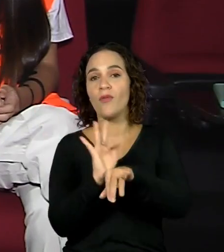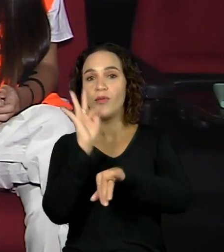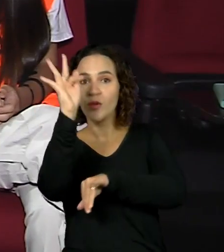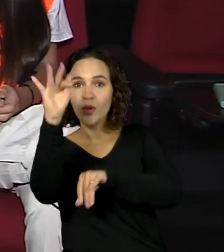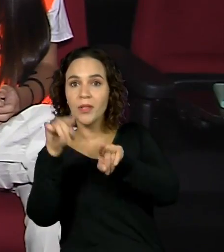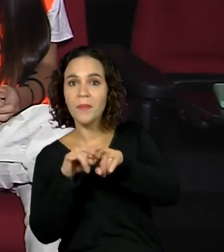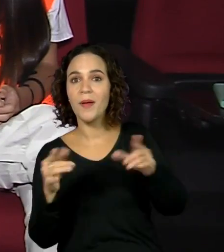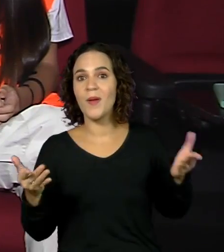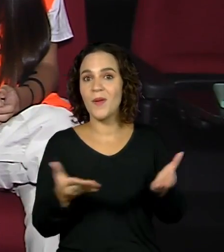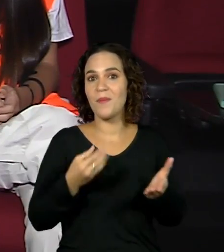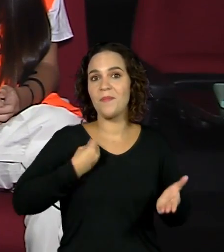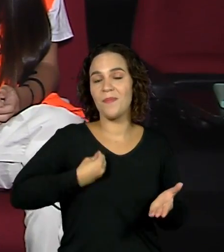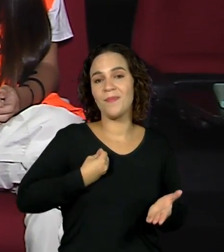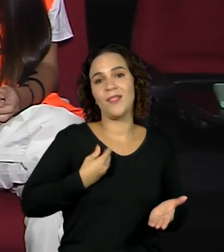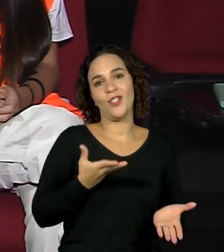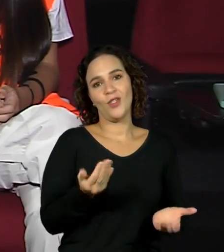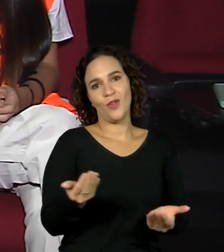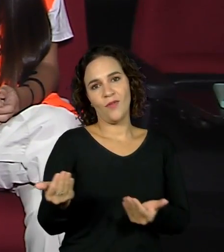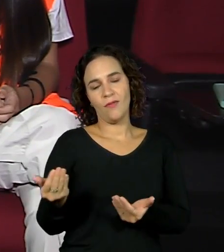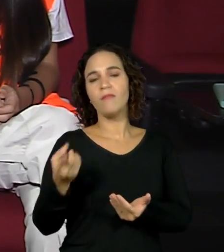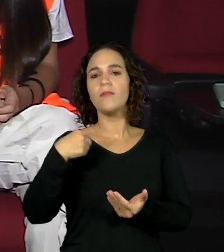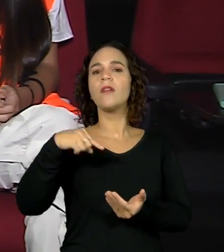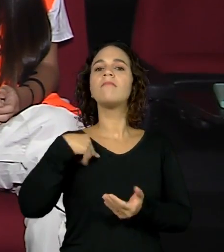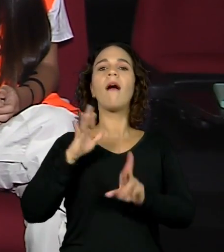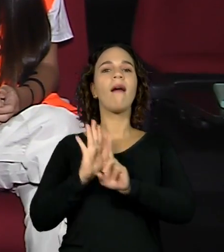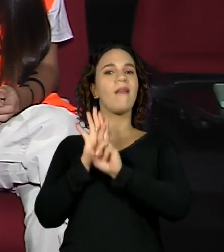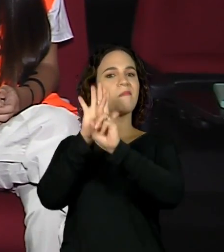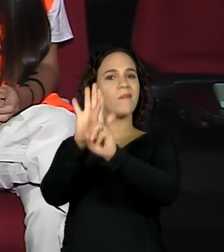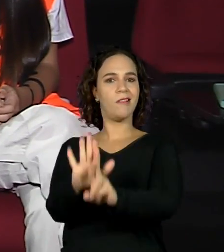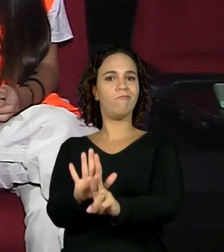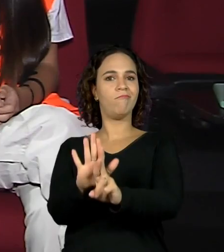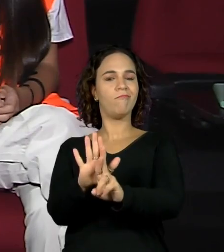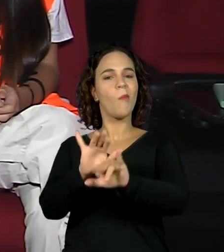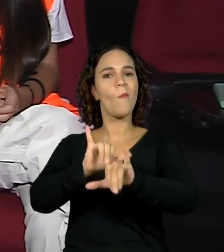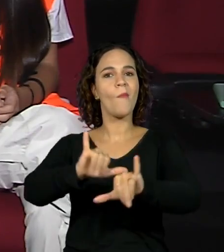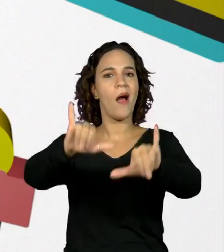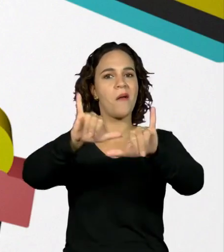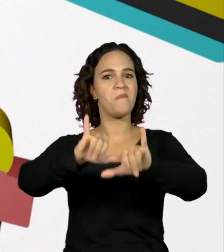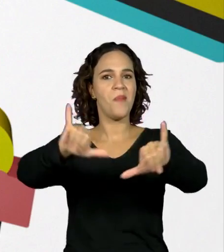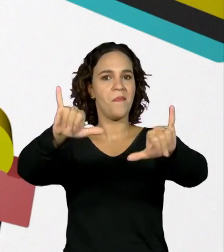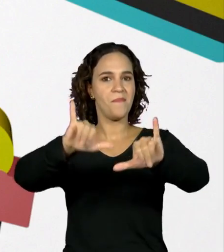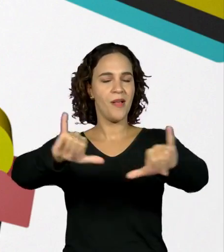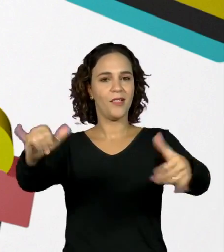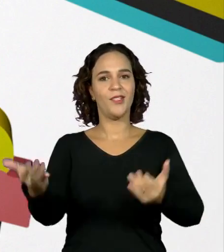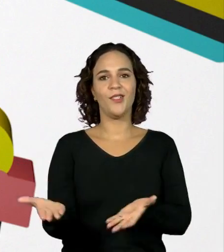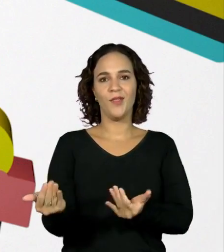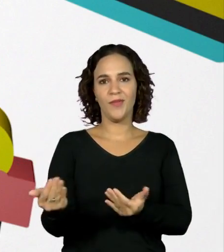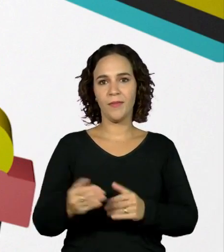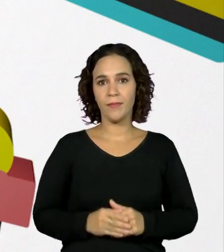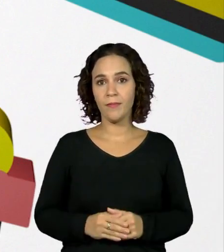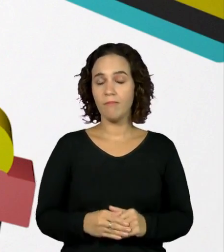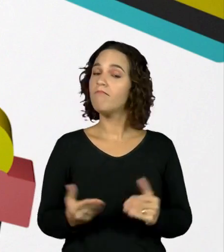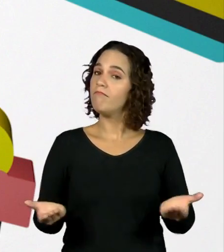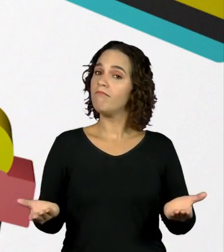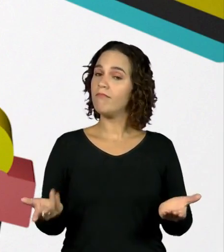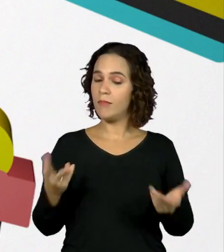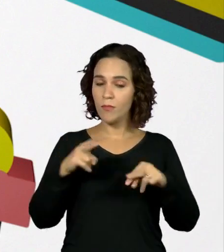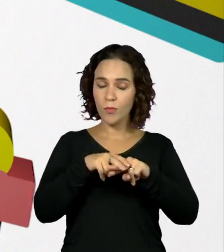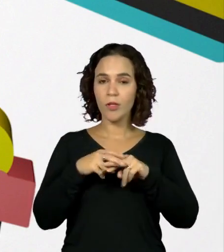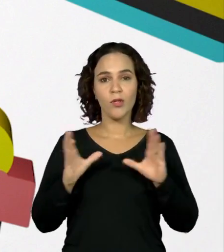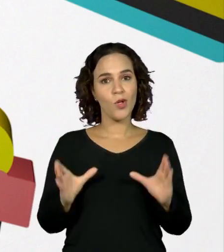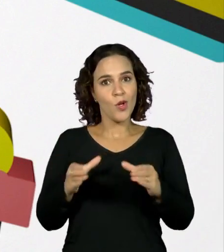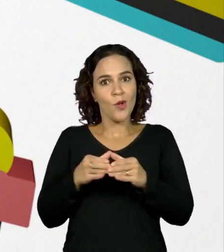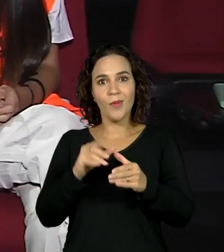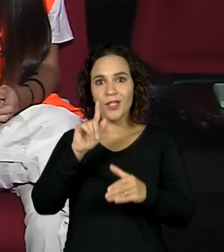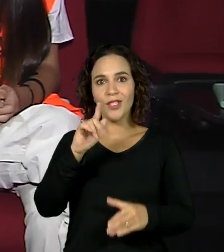só pra gente, mas pros jovens. Nós somos porta-vozes. Nós somos a voz dos jovens. Então a gente está representando aqui hoje no G20